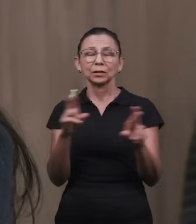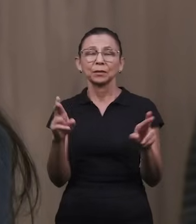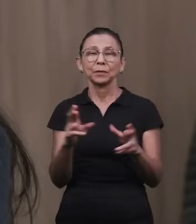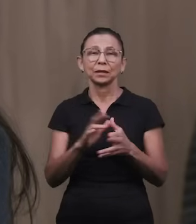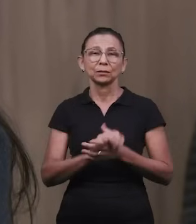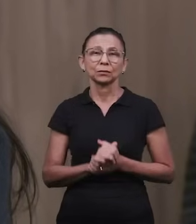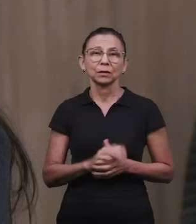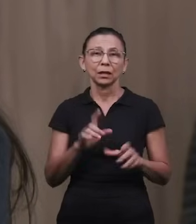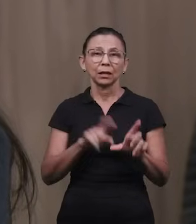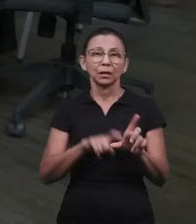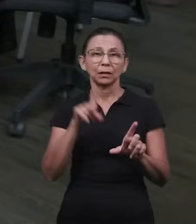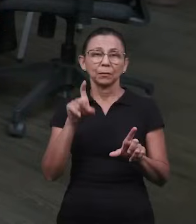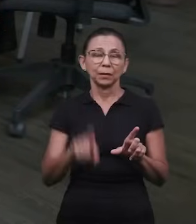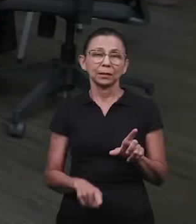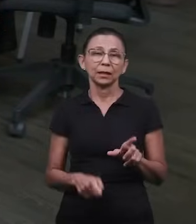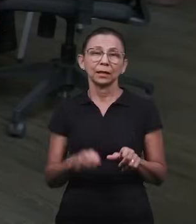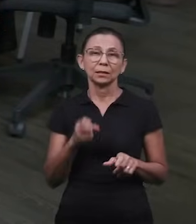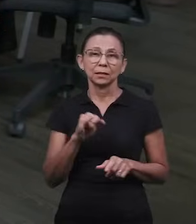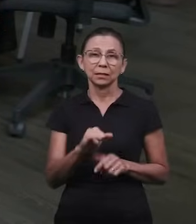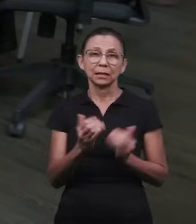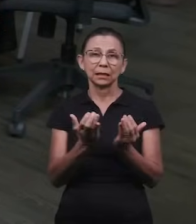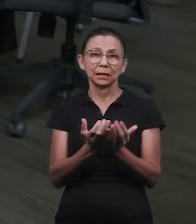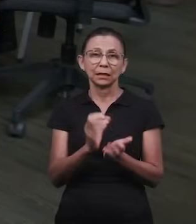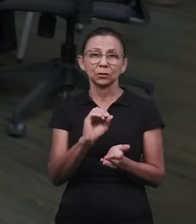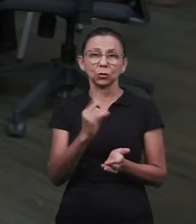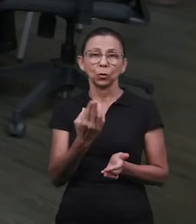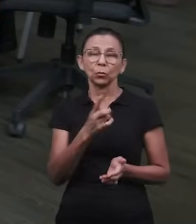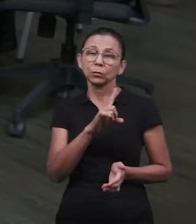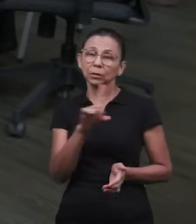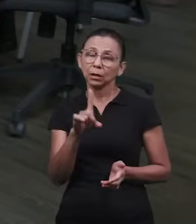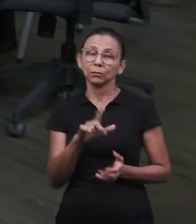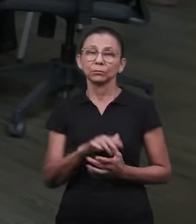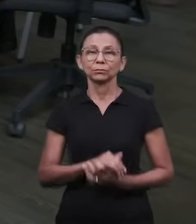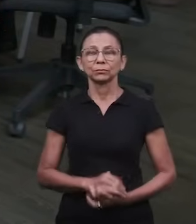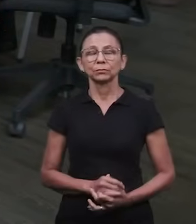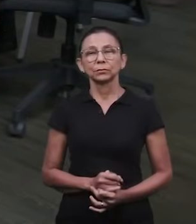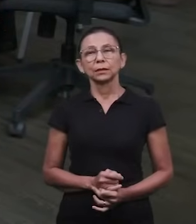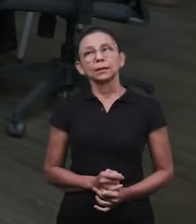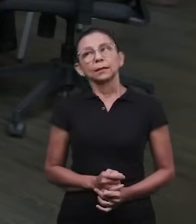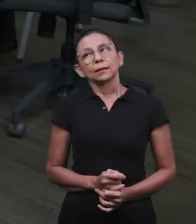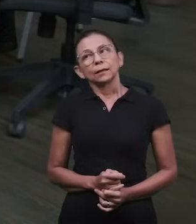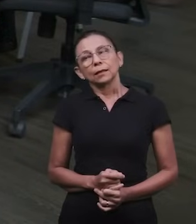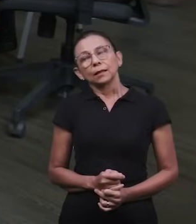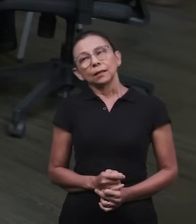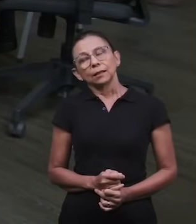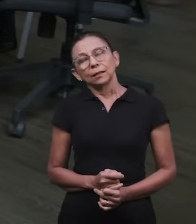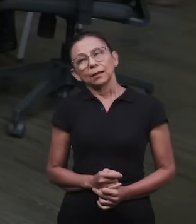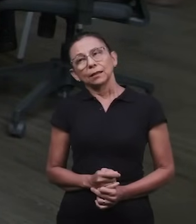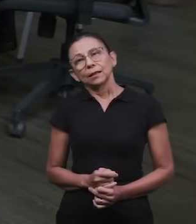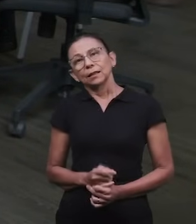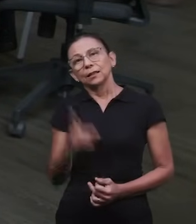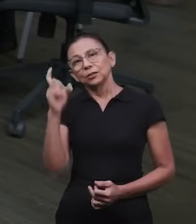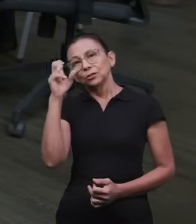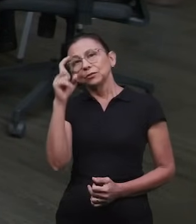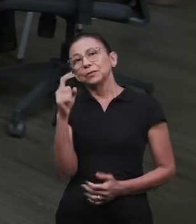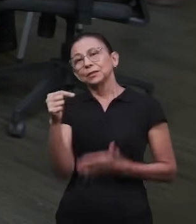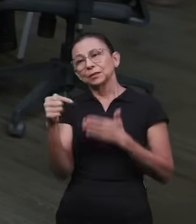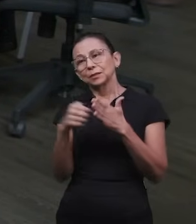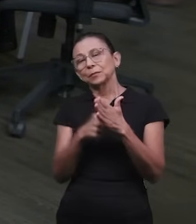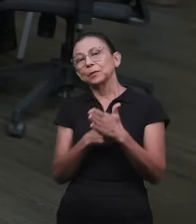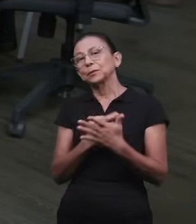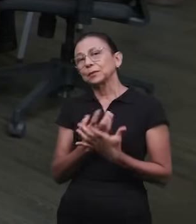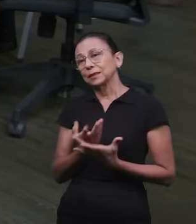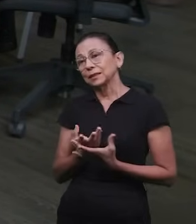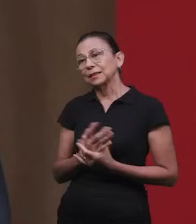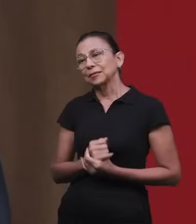não? Bem, uma pergunta aí difícil, né? Porque, na verdade, Jesus falou que os inimigos do homem são da sua